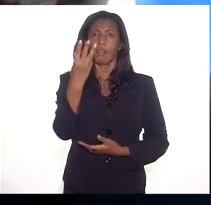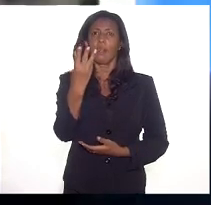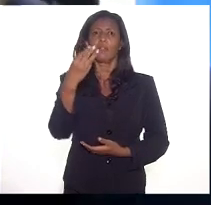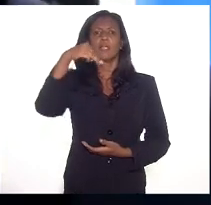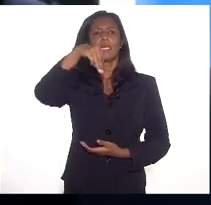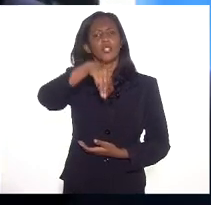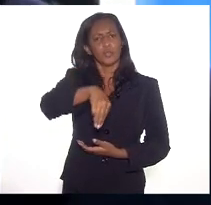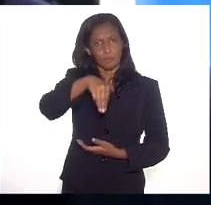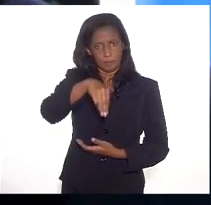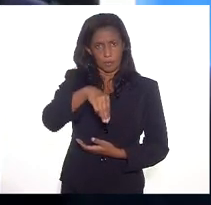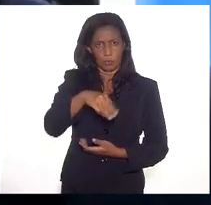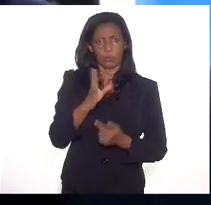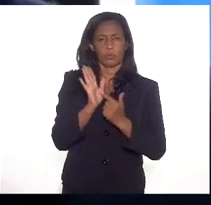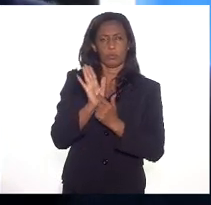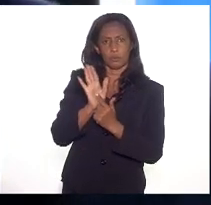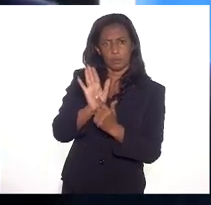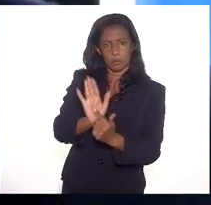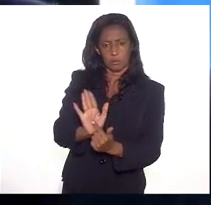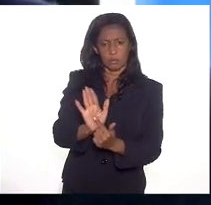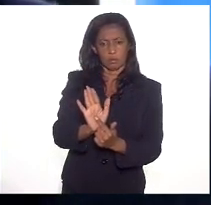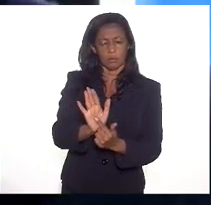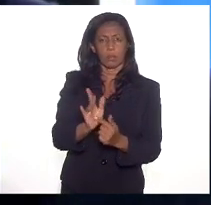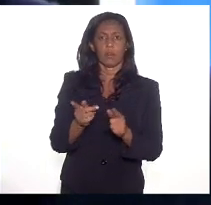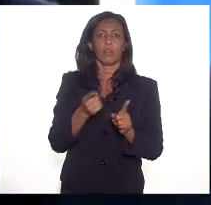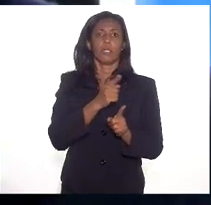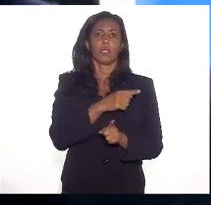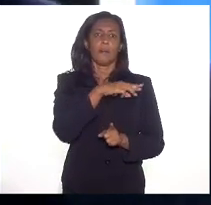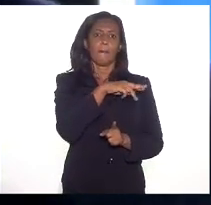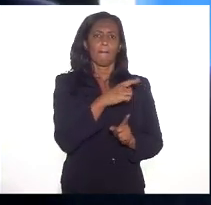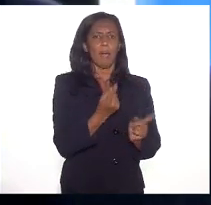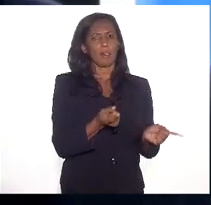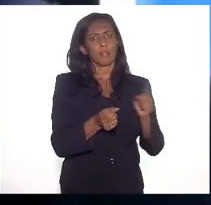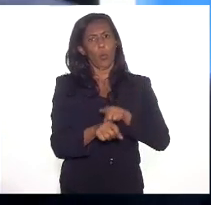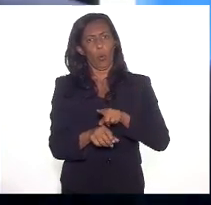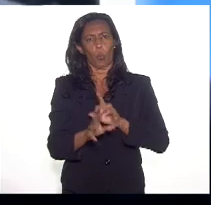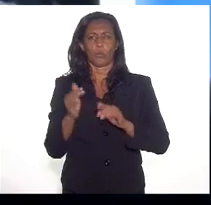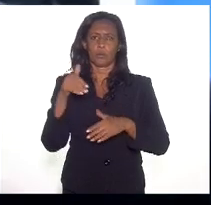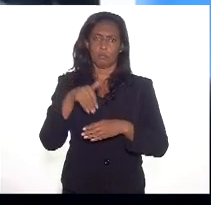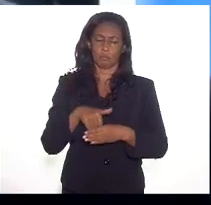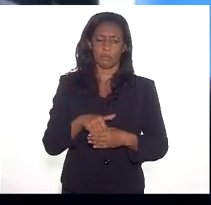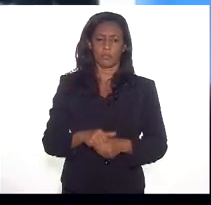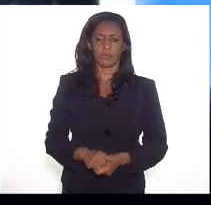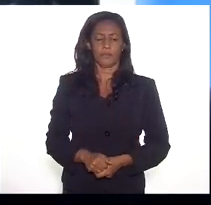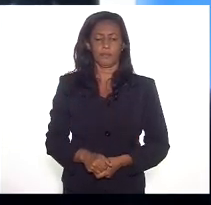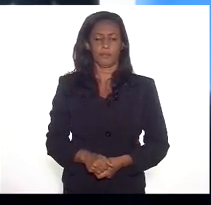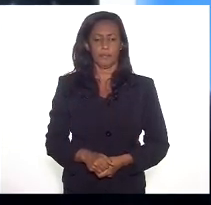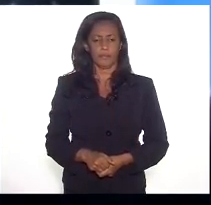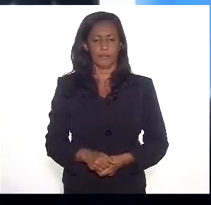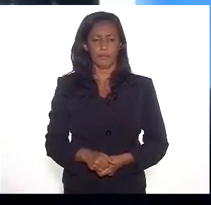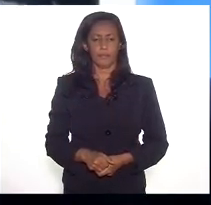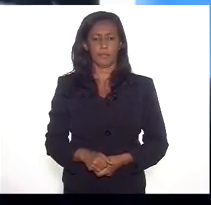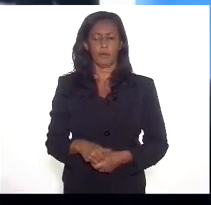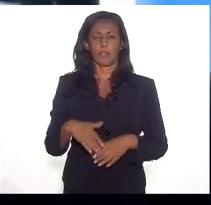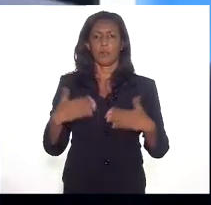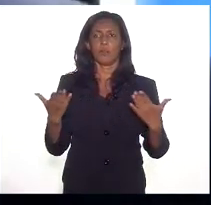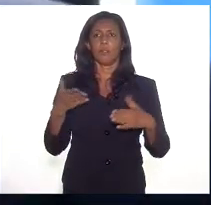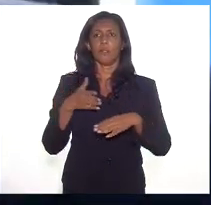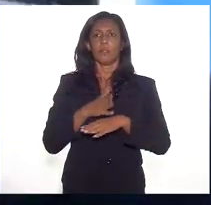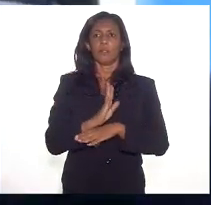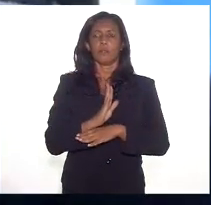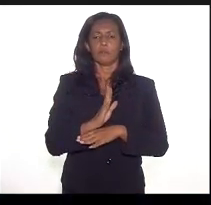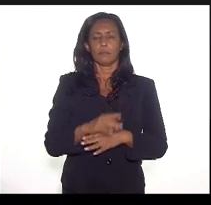para fazer a apresentação e o deputado Marcos faz o contraponto em 3 minutos e aí nós votamos. Com a palavra, senhores que aprovam, permaneçam